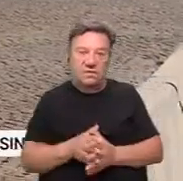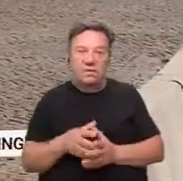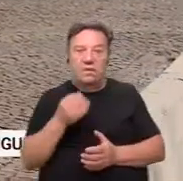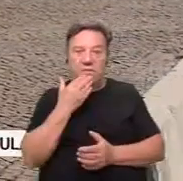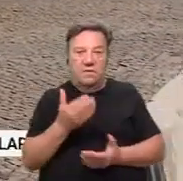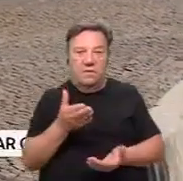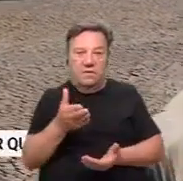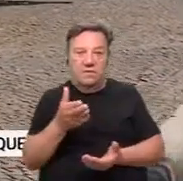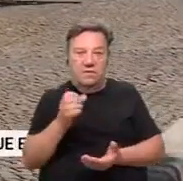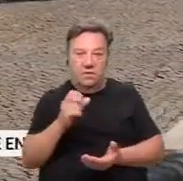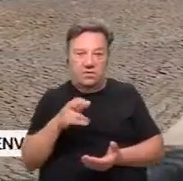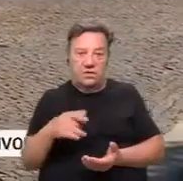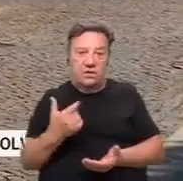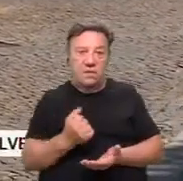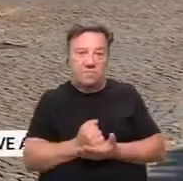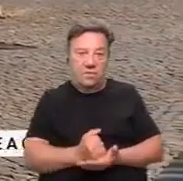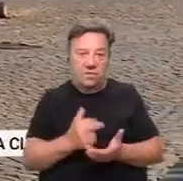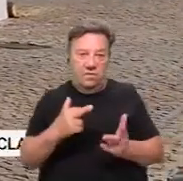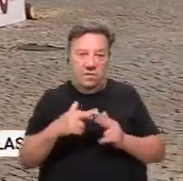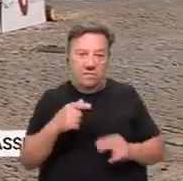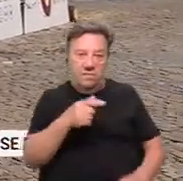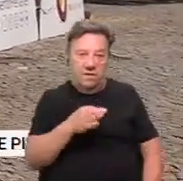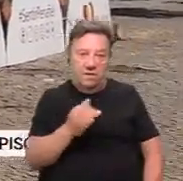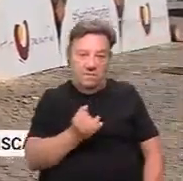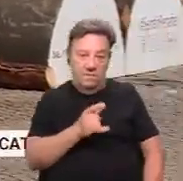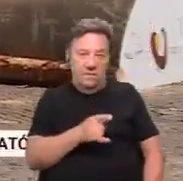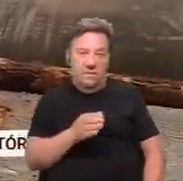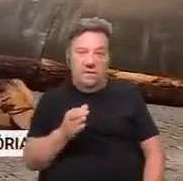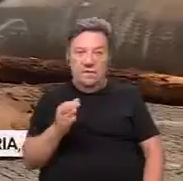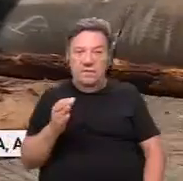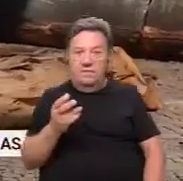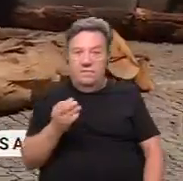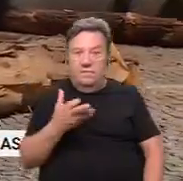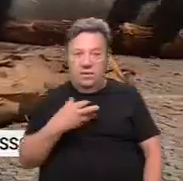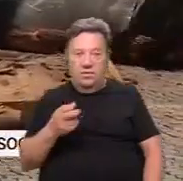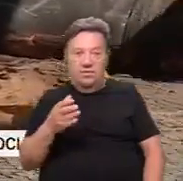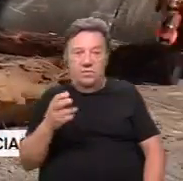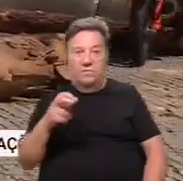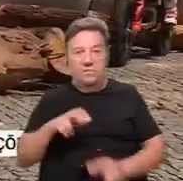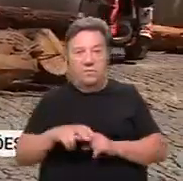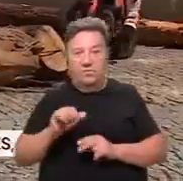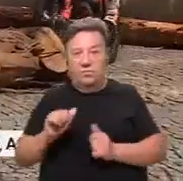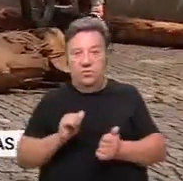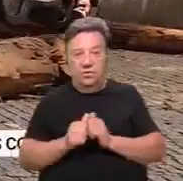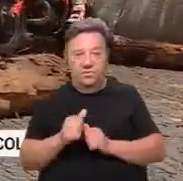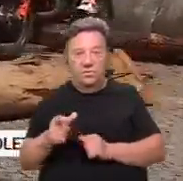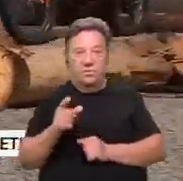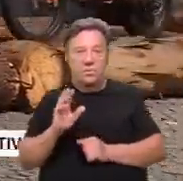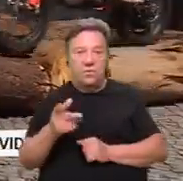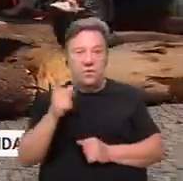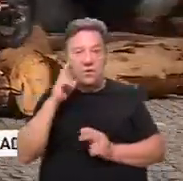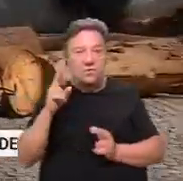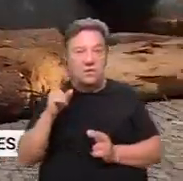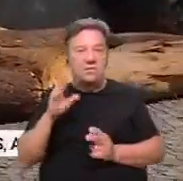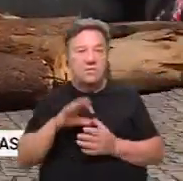um evento que conta com o apoio da autarquia de Penafiel. Pedro Cepeda é vice-presidente e também vereador com o Pelouro do Desporto. Quais são, em primeiro lugar, as expectativas em